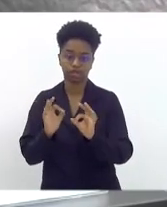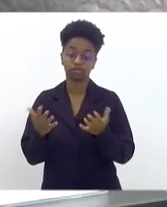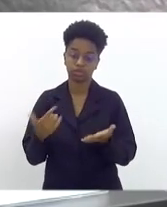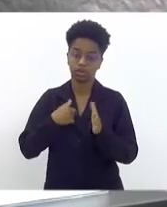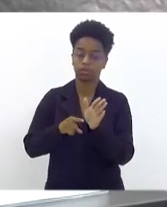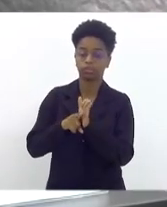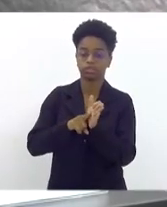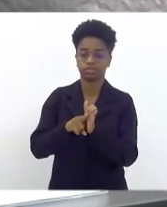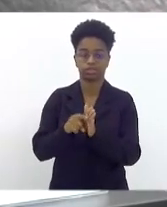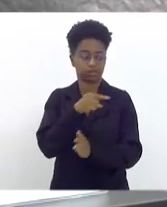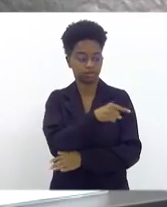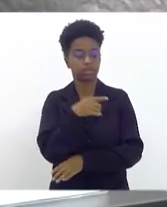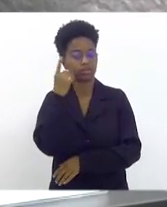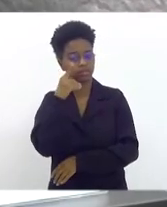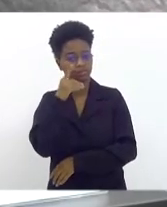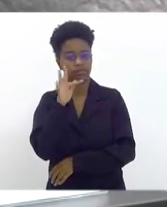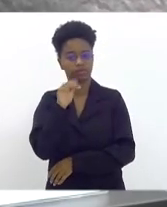Silva foi muito feliz